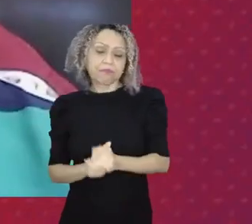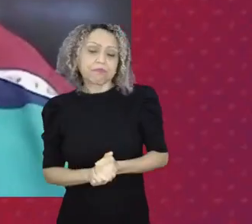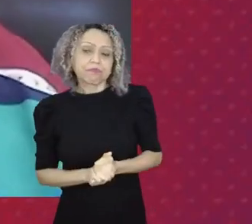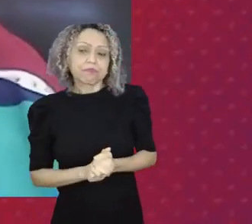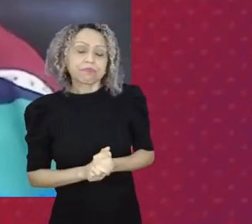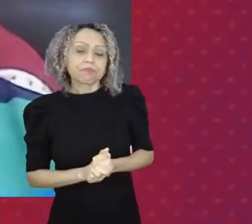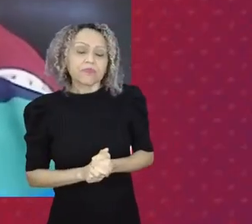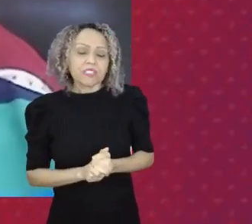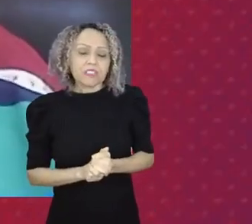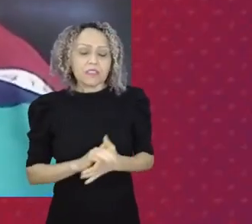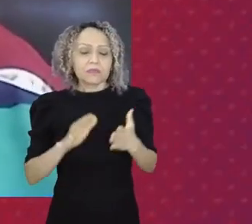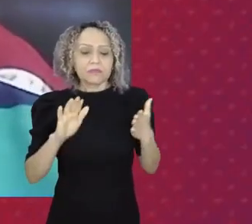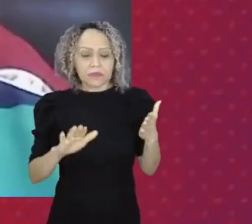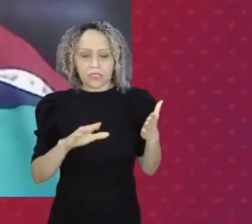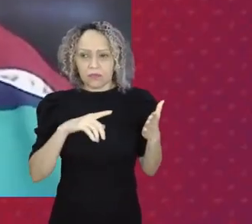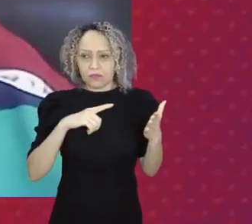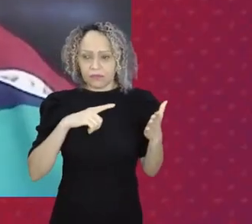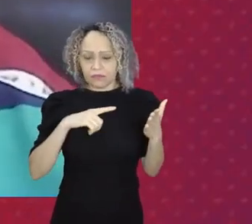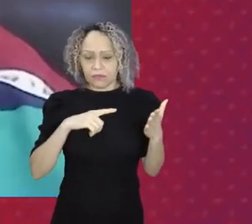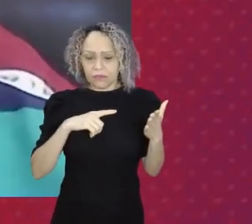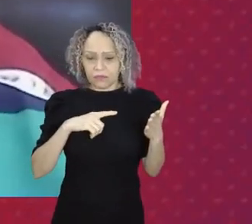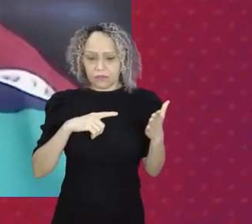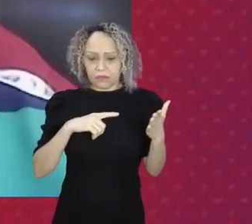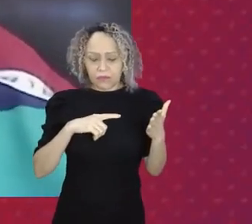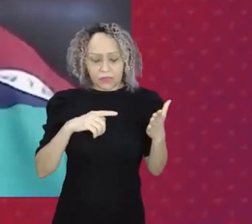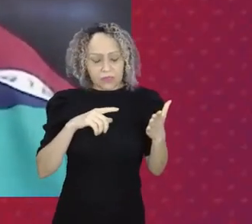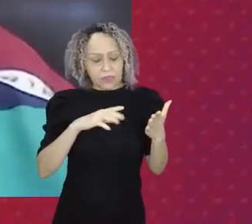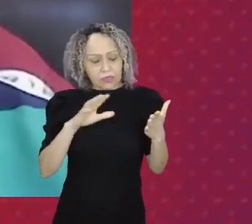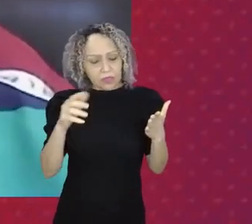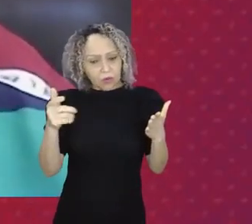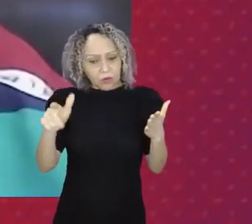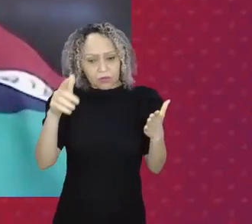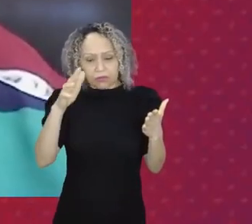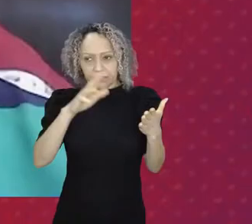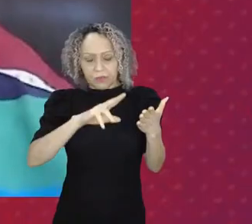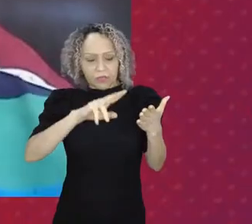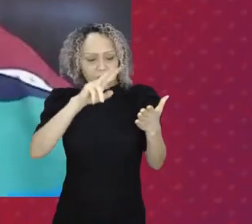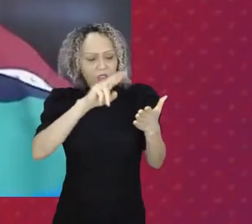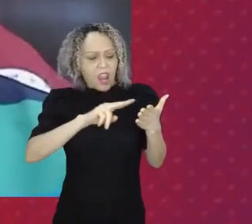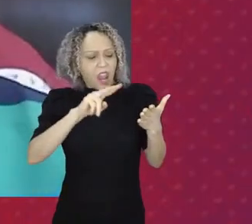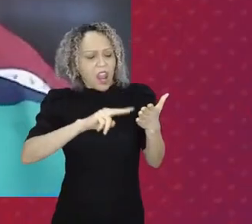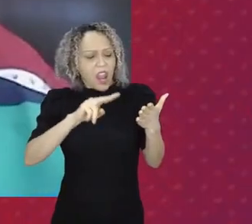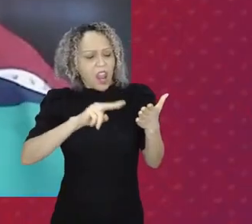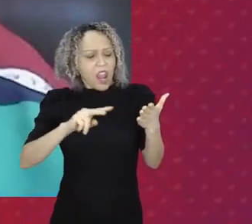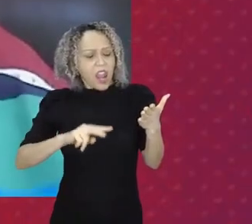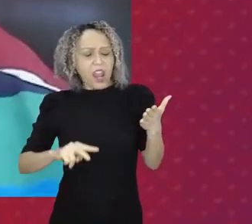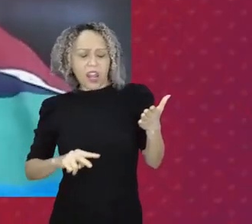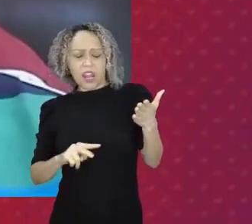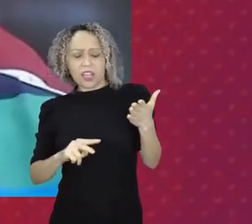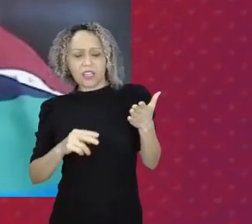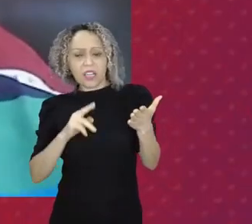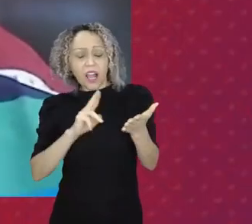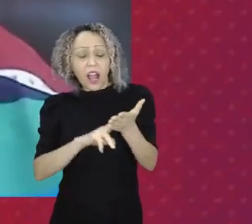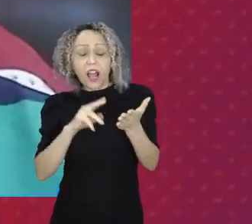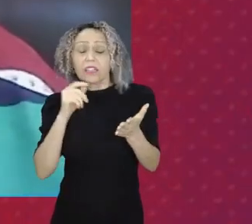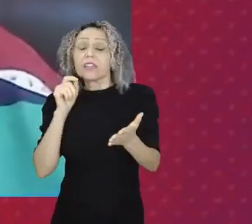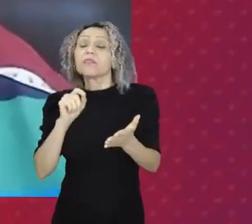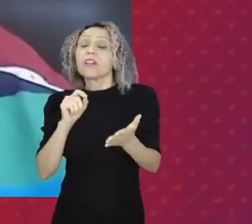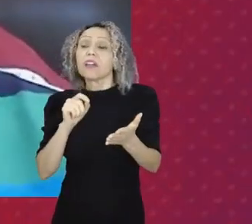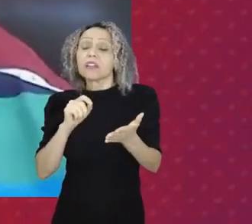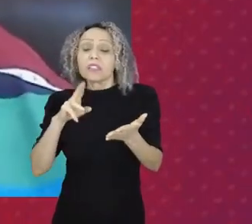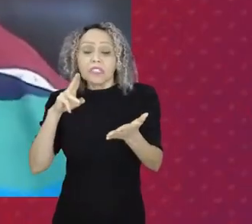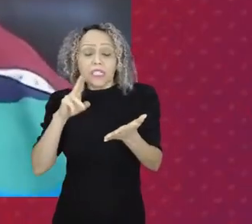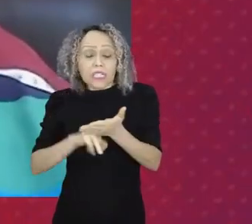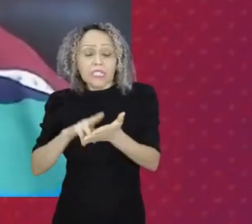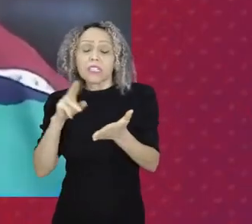vida e dá uma visibilidade nacional de publicização desse movimento e fortalecimento